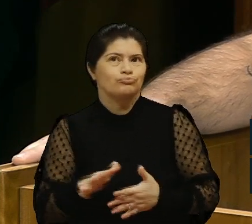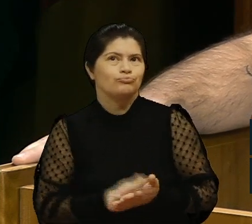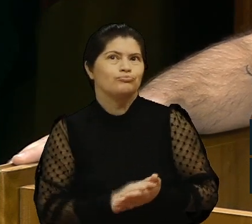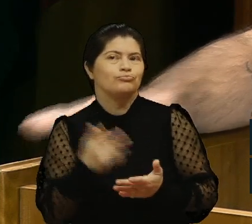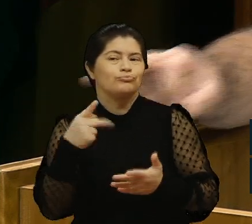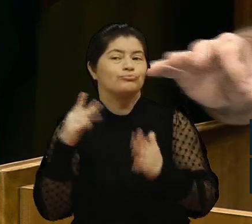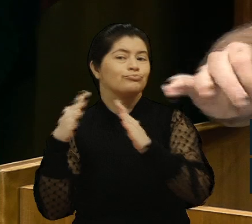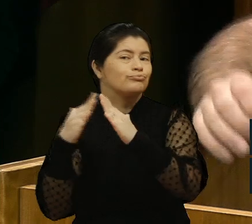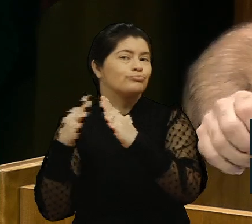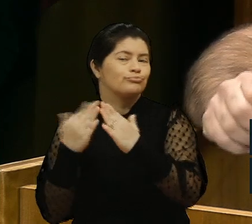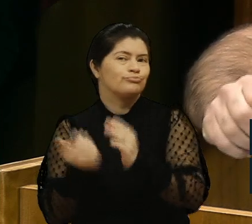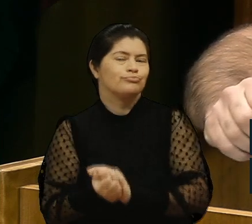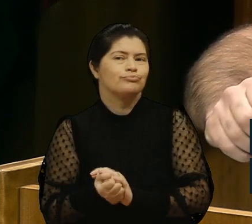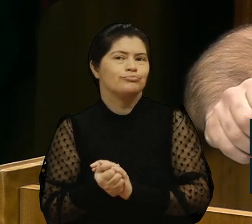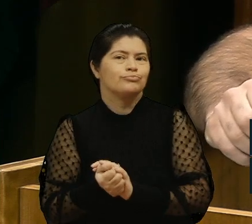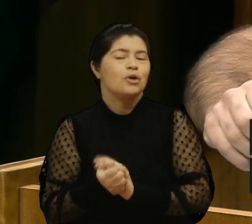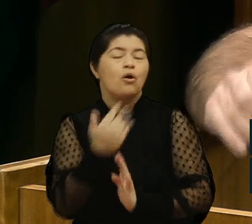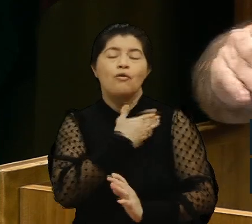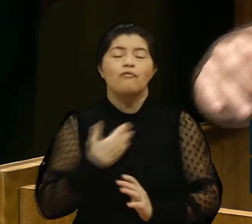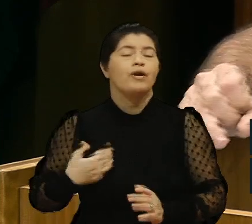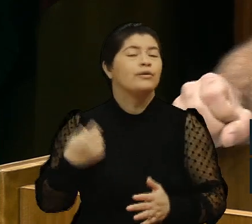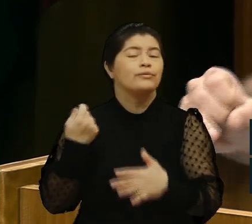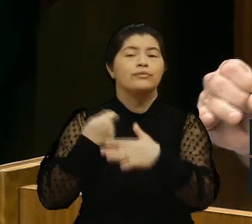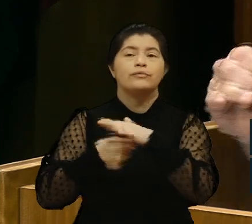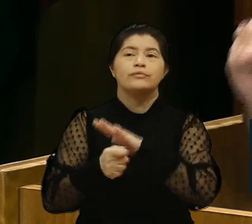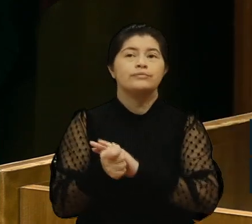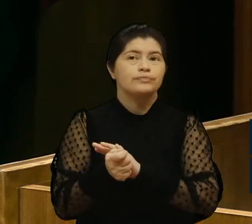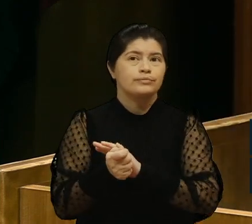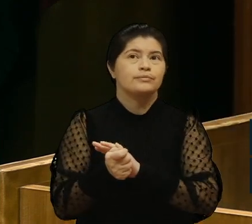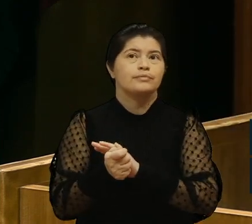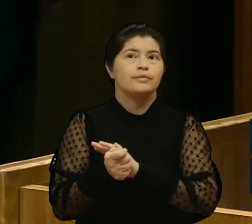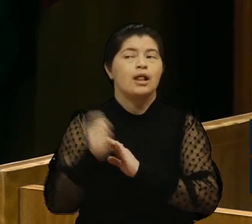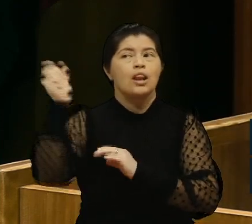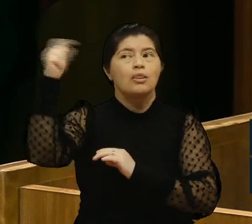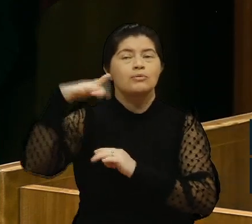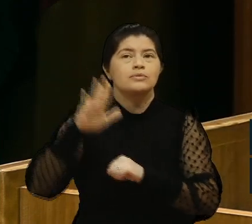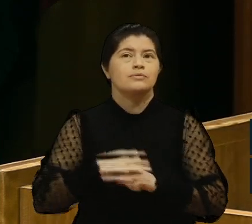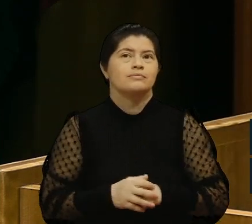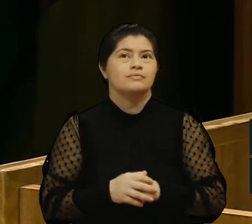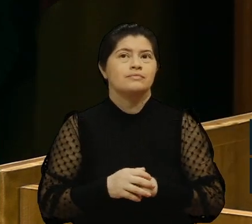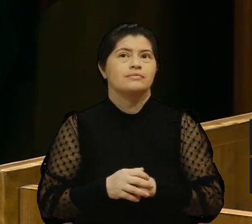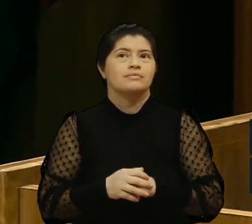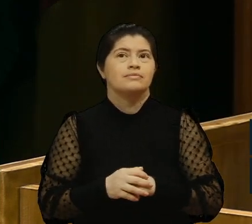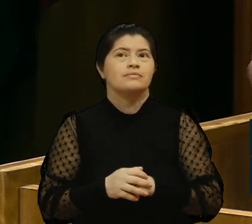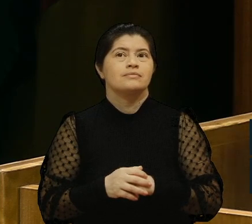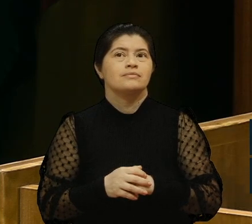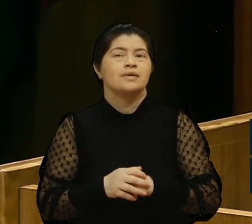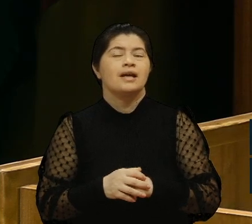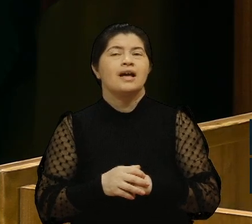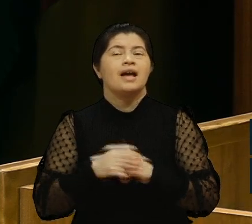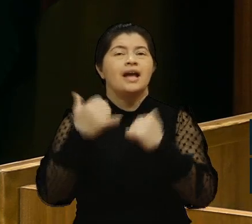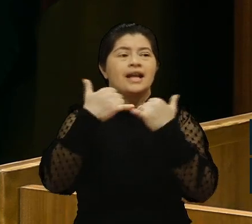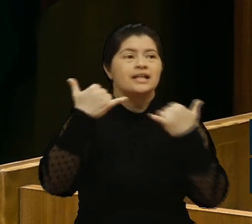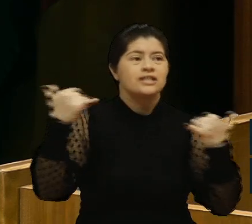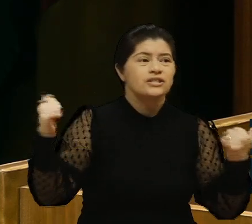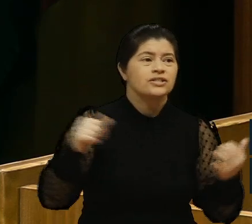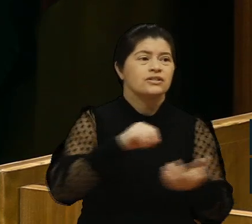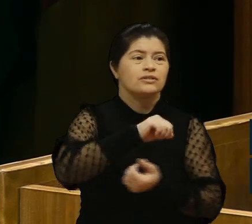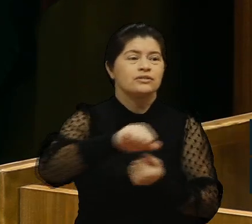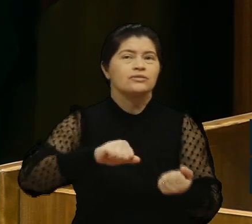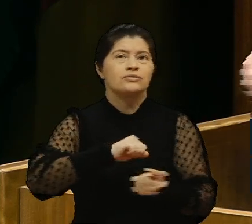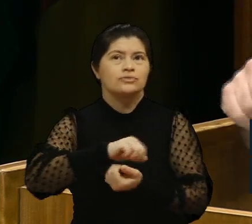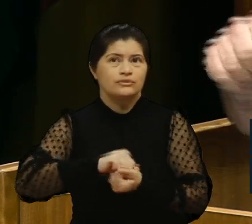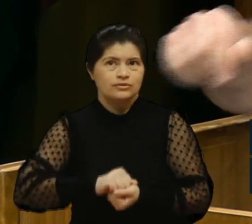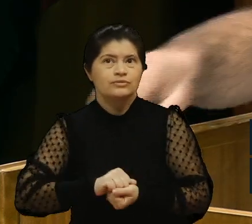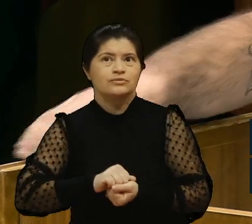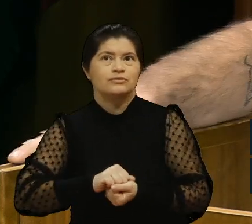O governo não investe em luz mais renovável, energia renovável.